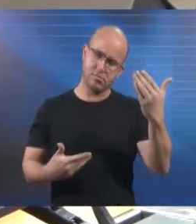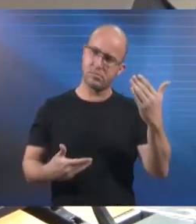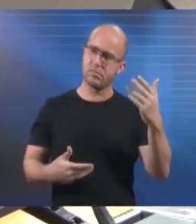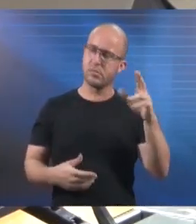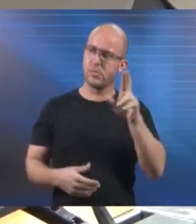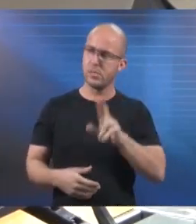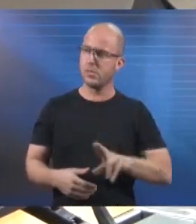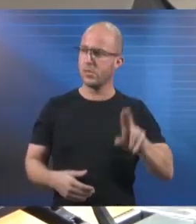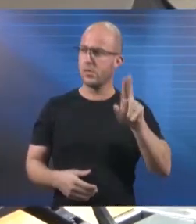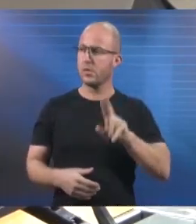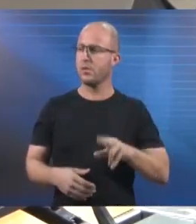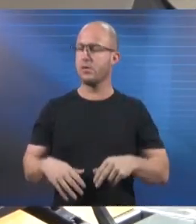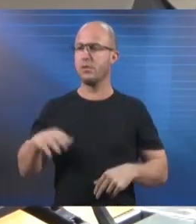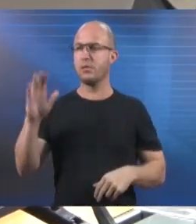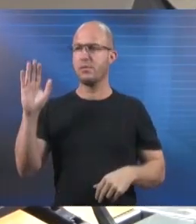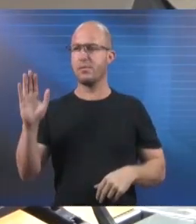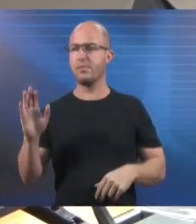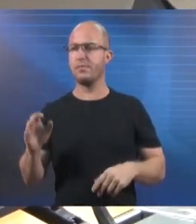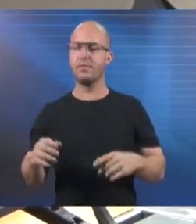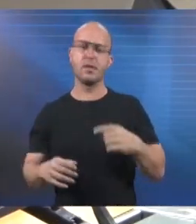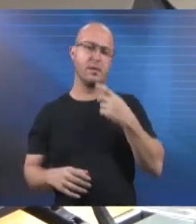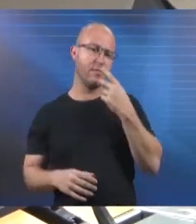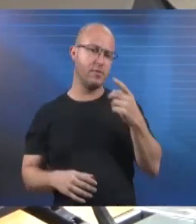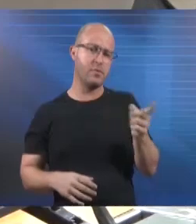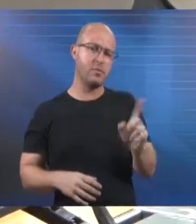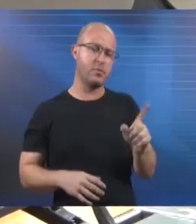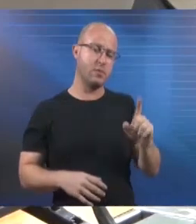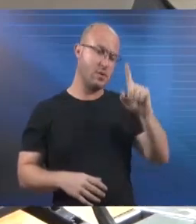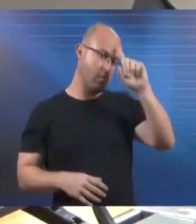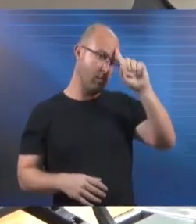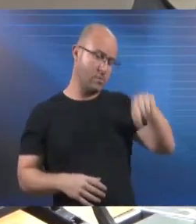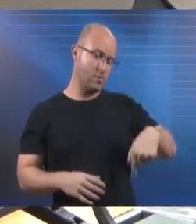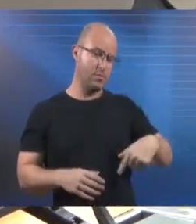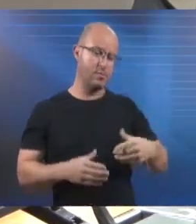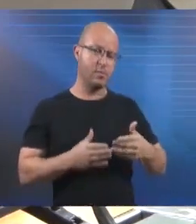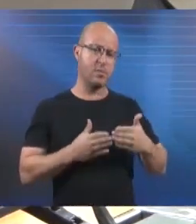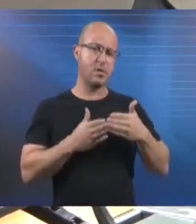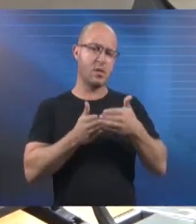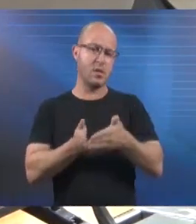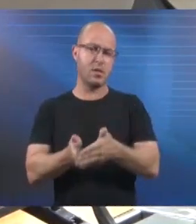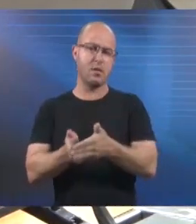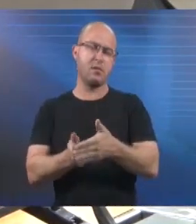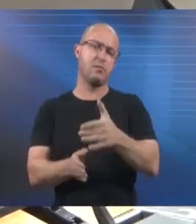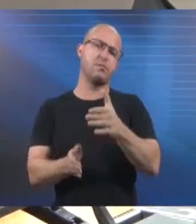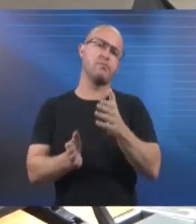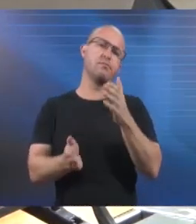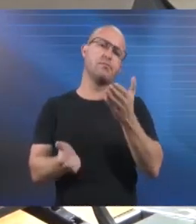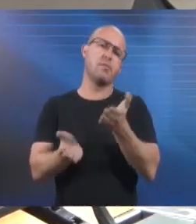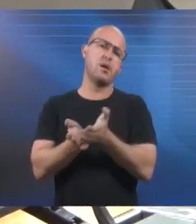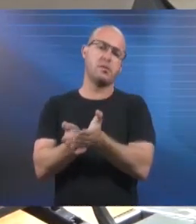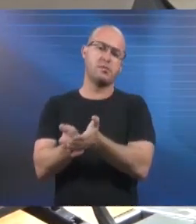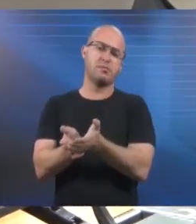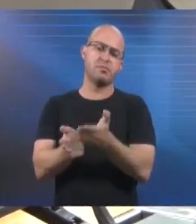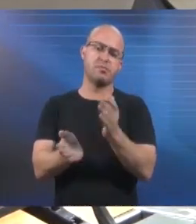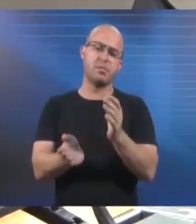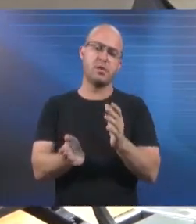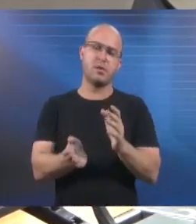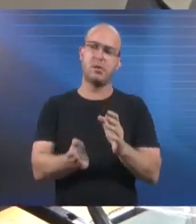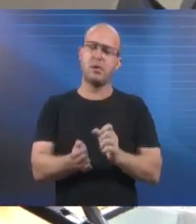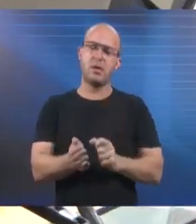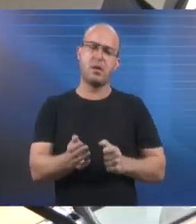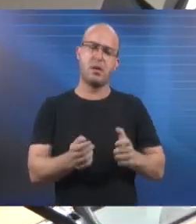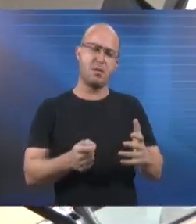utilizou aqui uma parte mas ele não disse quem ordenou a draga vir para cá e ficar ali ancorada para fazer